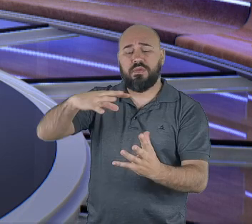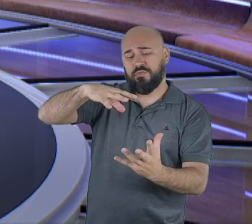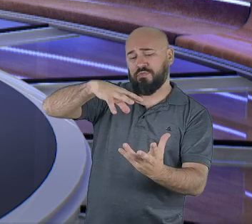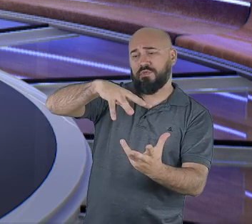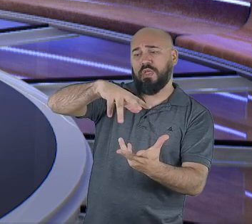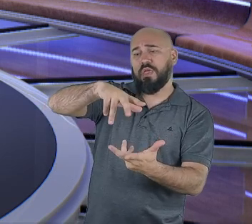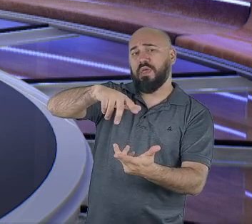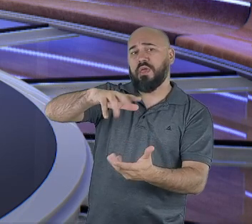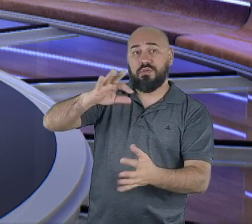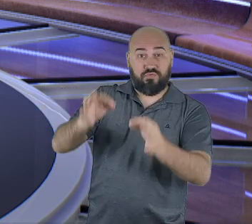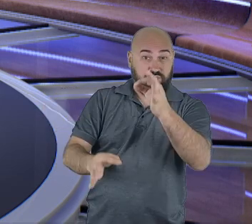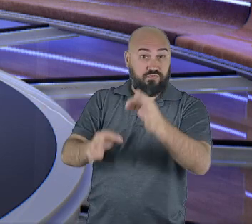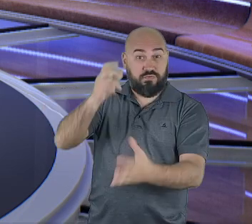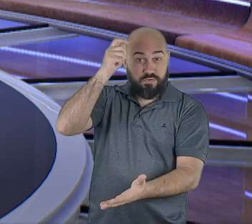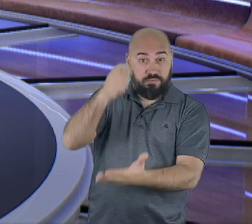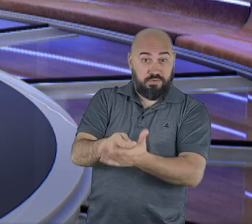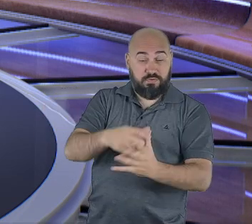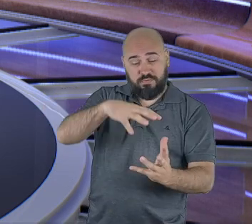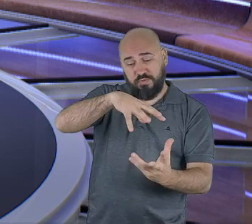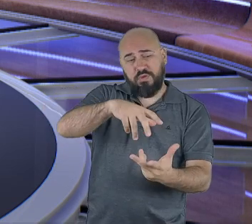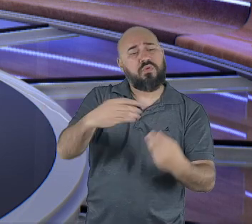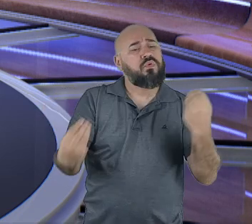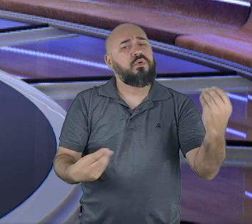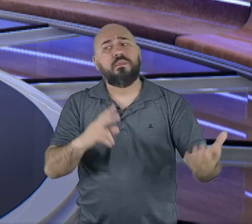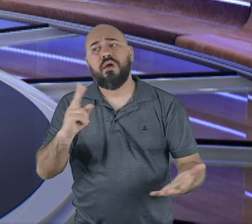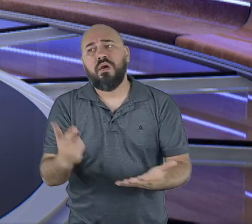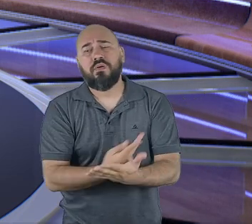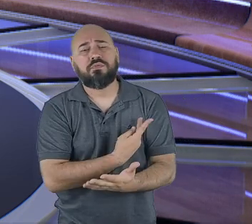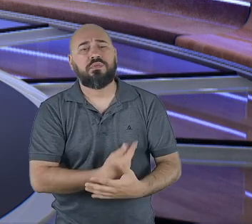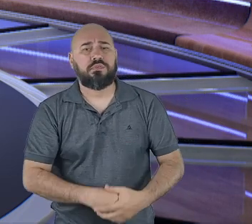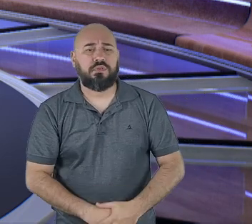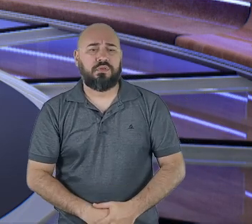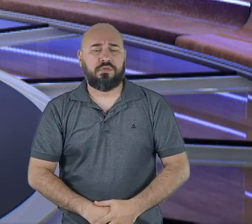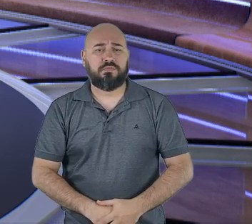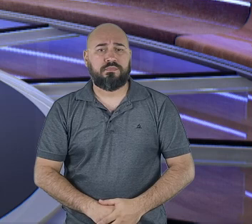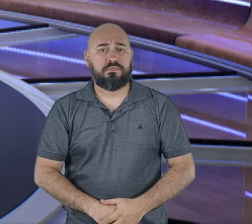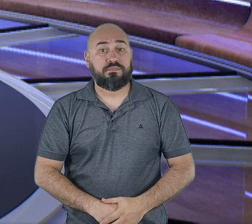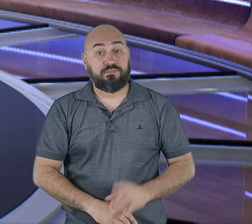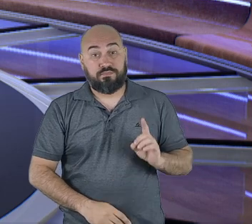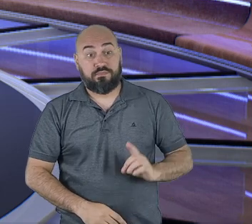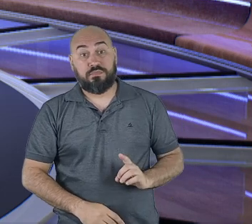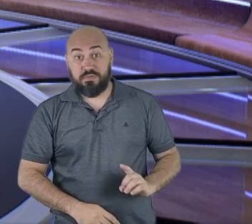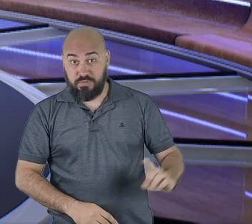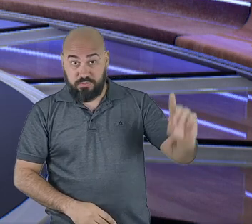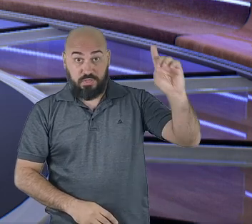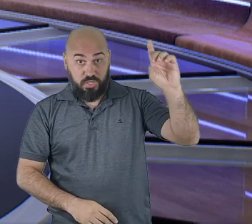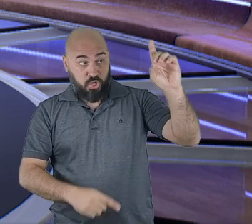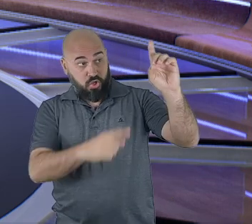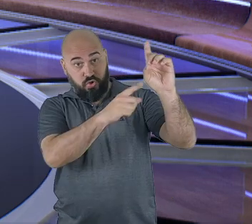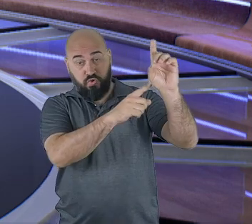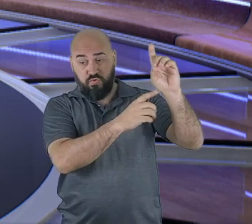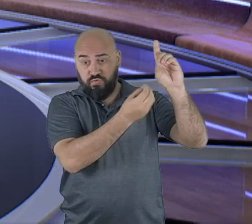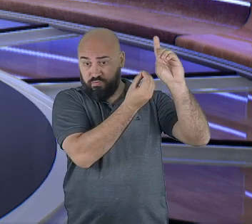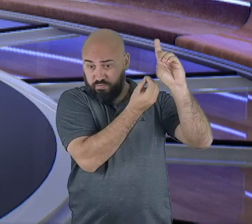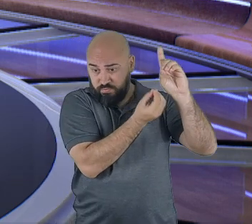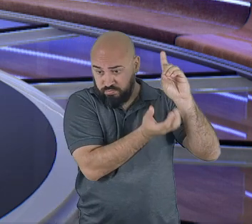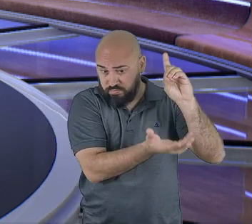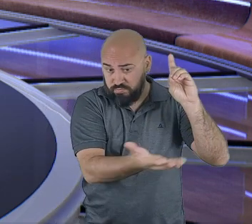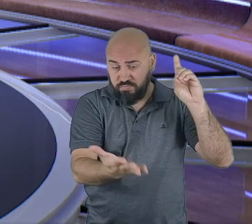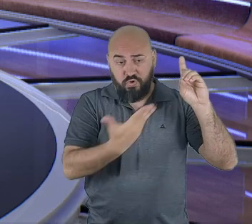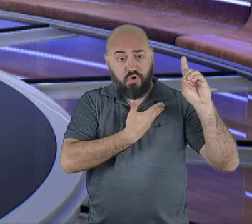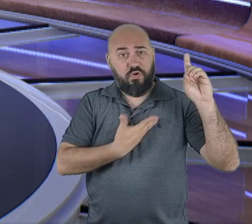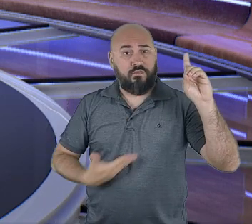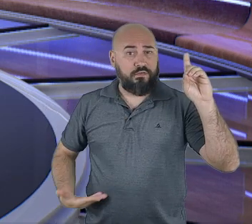julgamento finalmente acontecerá. E esse dia se dará quando Deus estabelecerá o seu